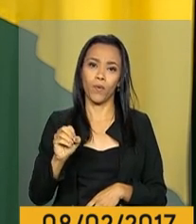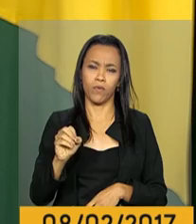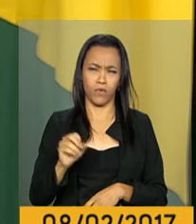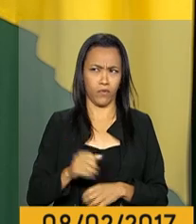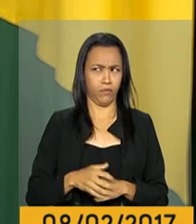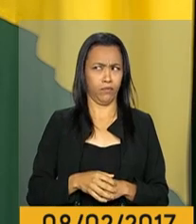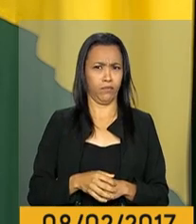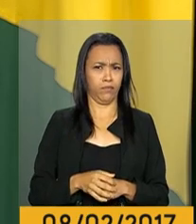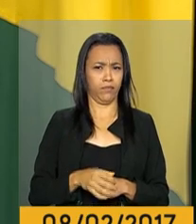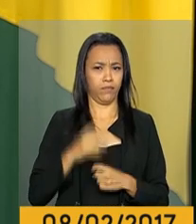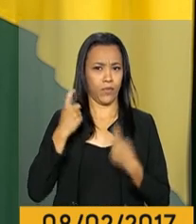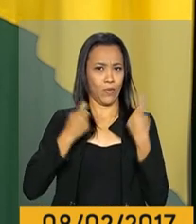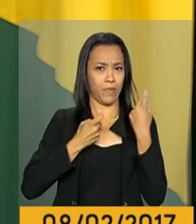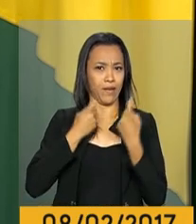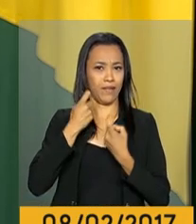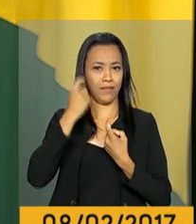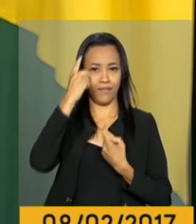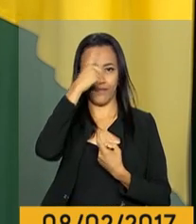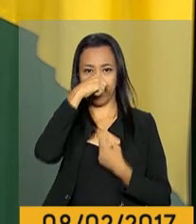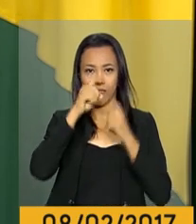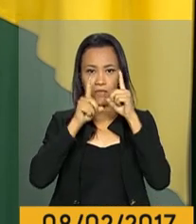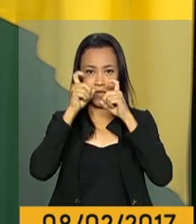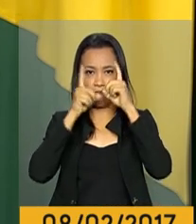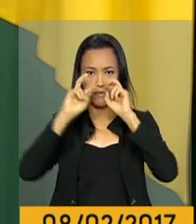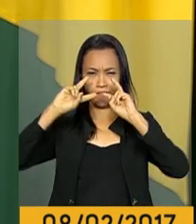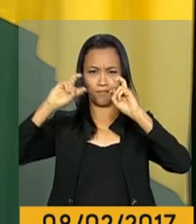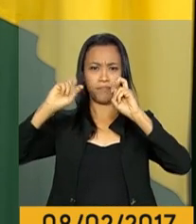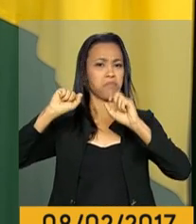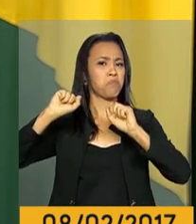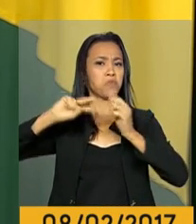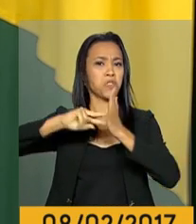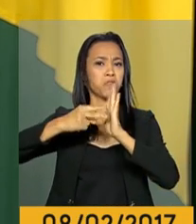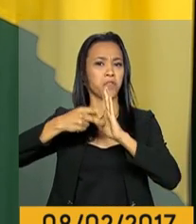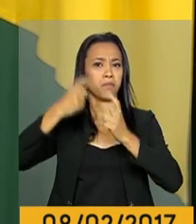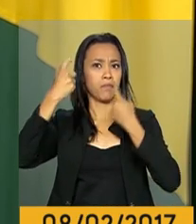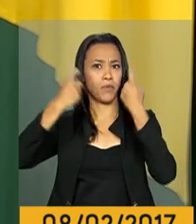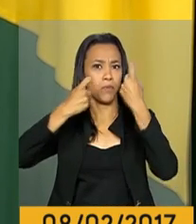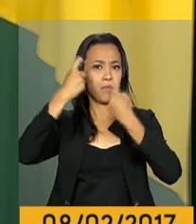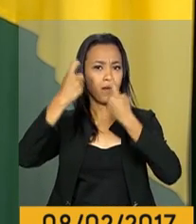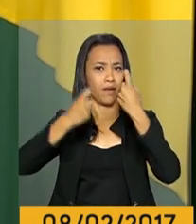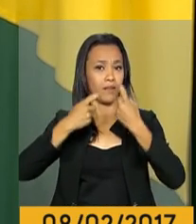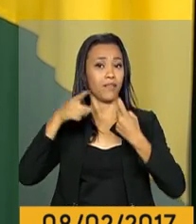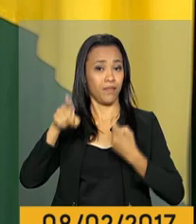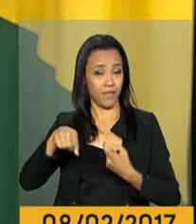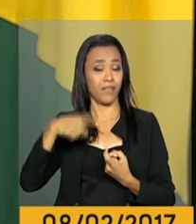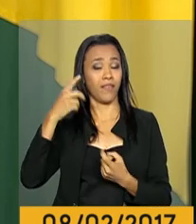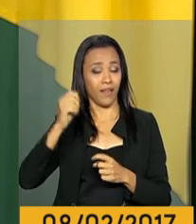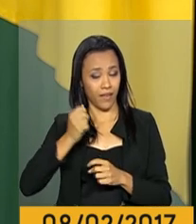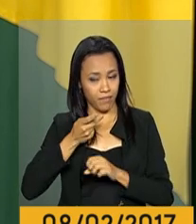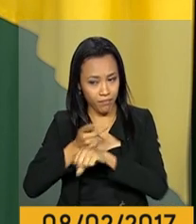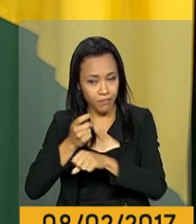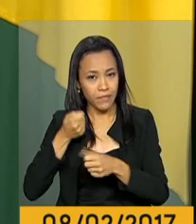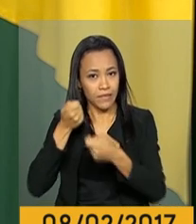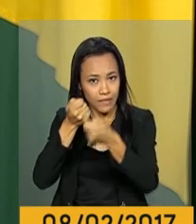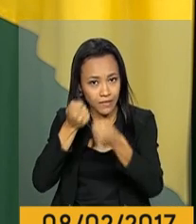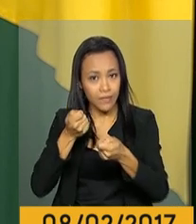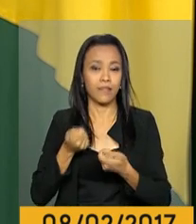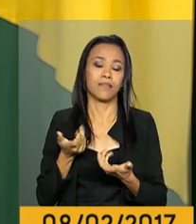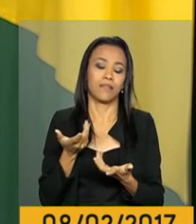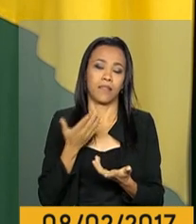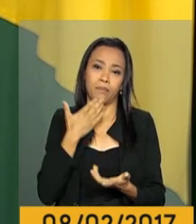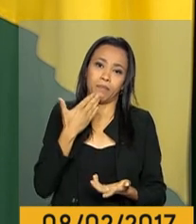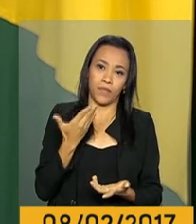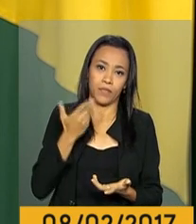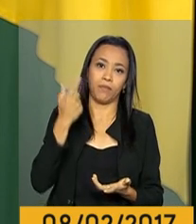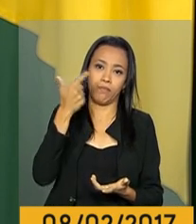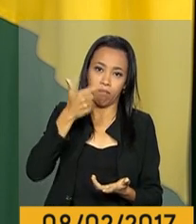preocupado né mas ele vai levar uns meses para ir ao seu gabinete Eite aento dessa ver né mas veja que